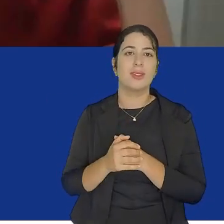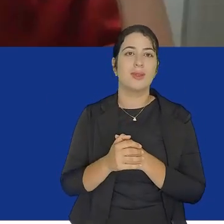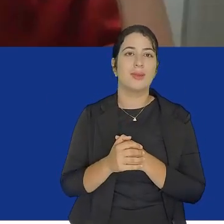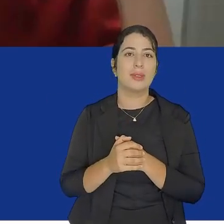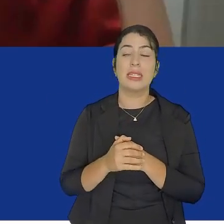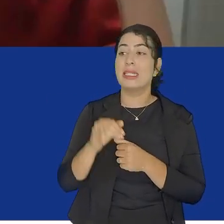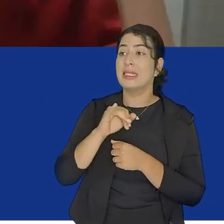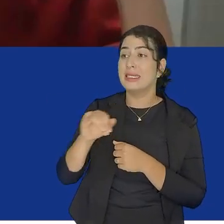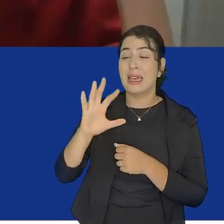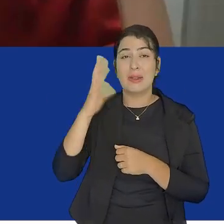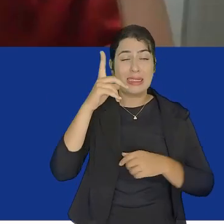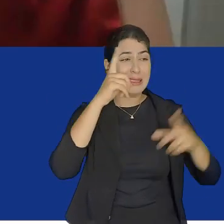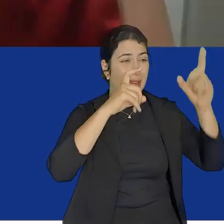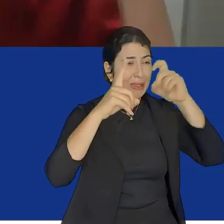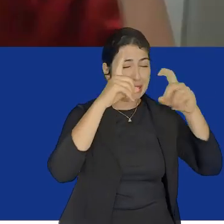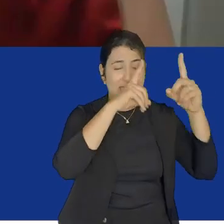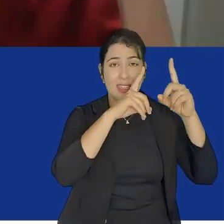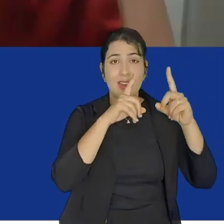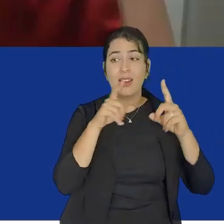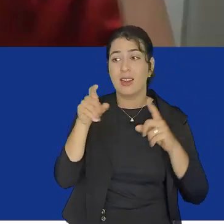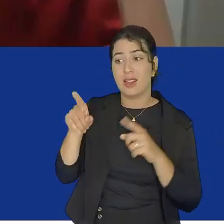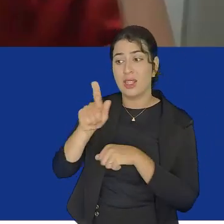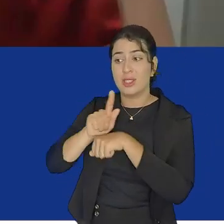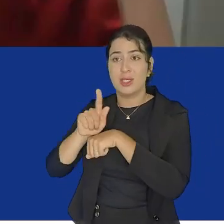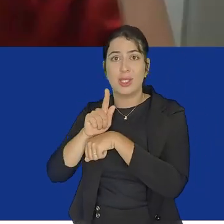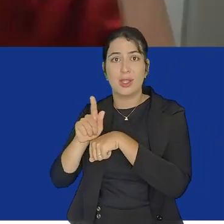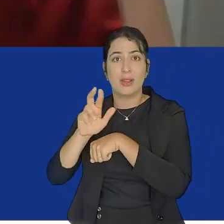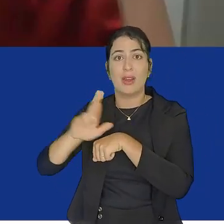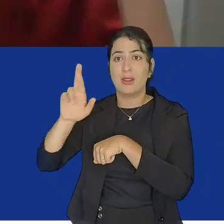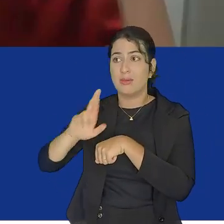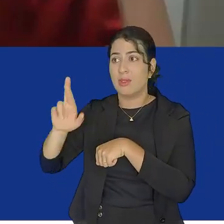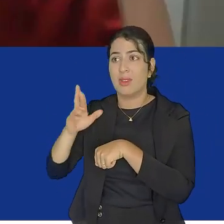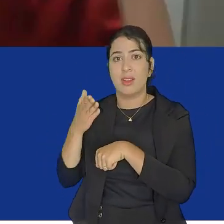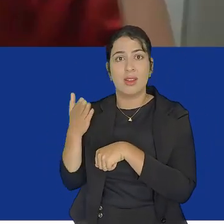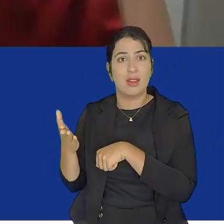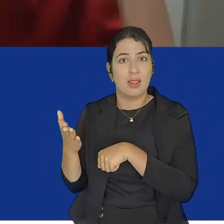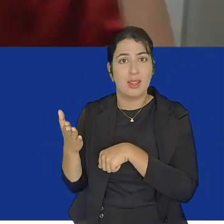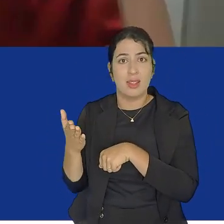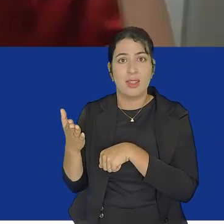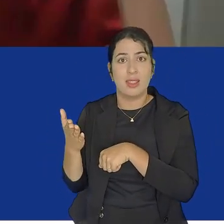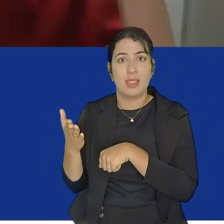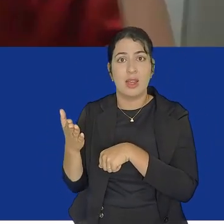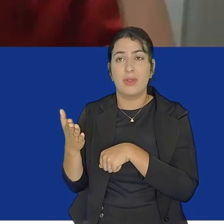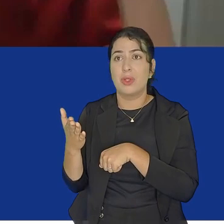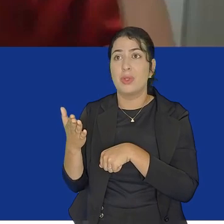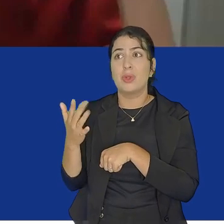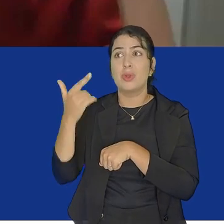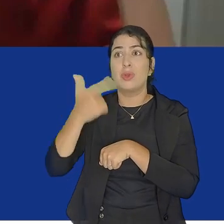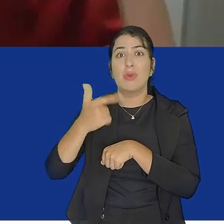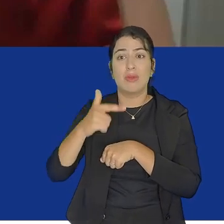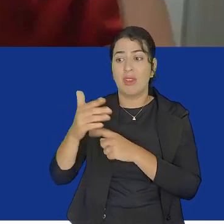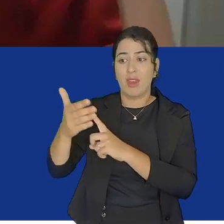solitário. Nós raramente temos núcleos de apoio a gestores. Eu fiquei sabendo de um projeto no Banco do Brasil que eles têm lá uma